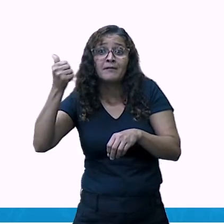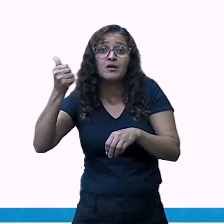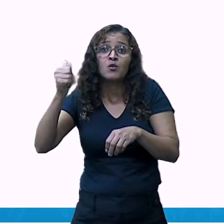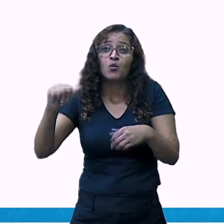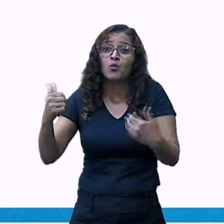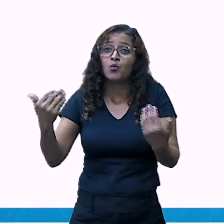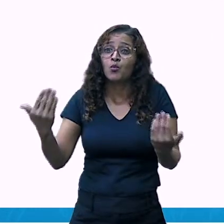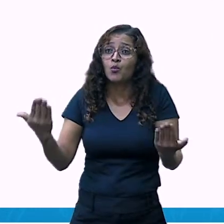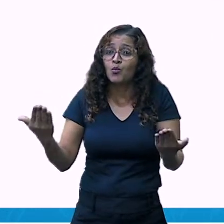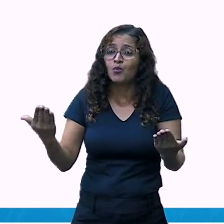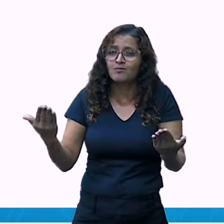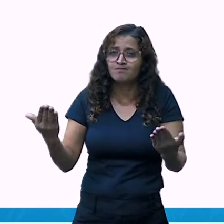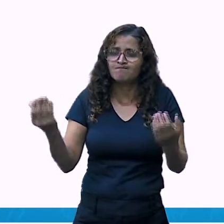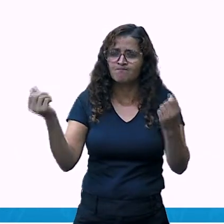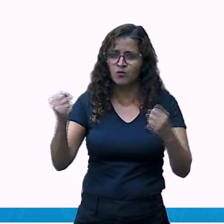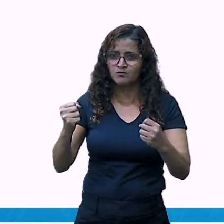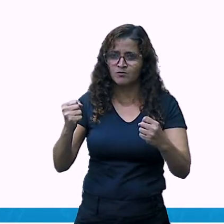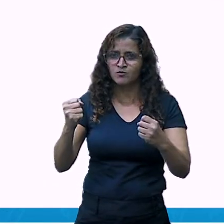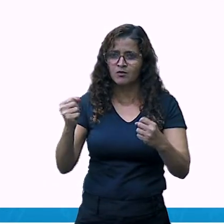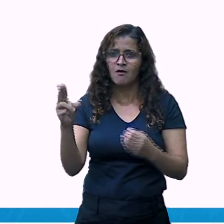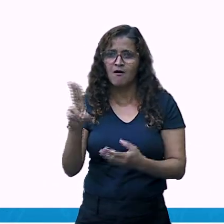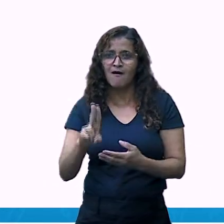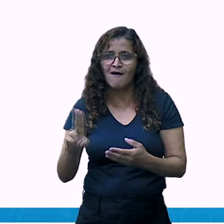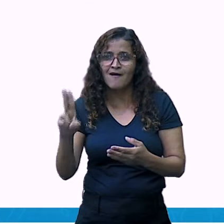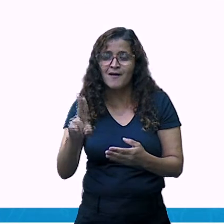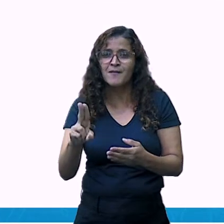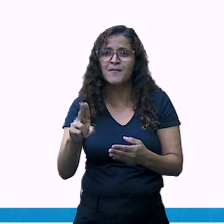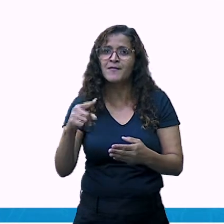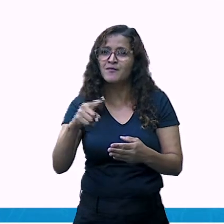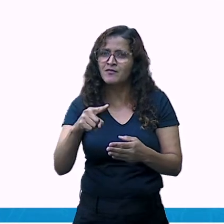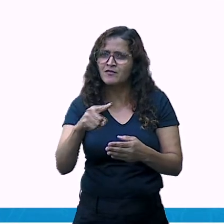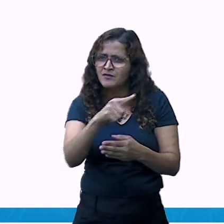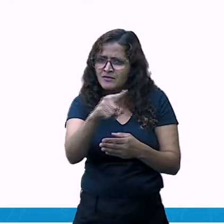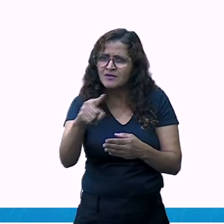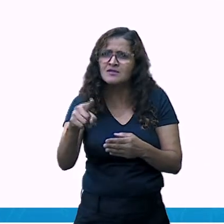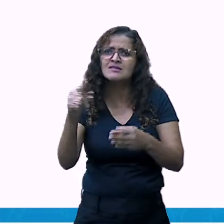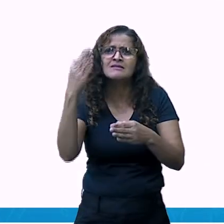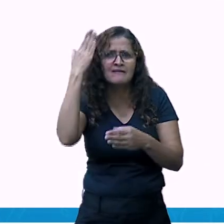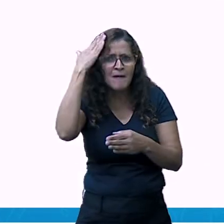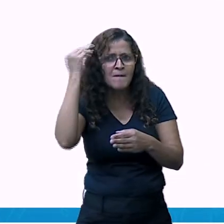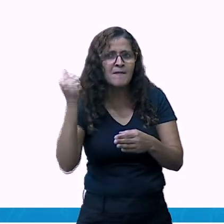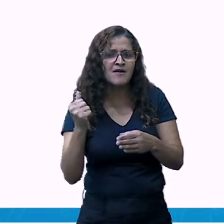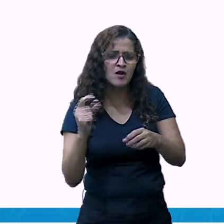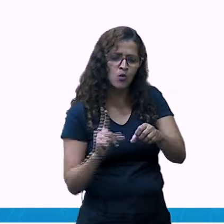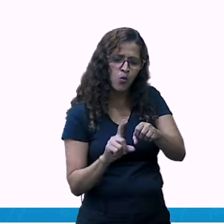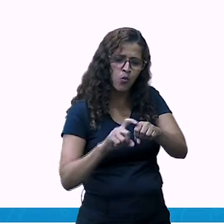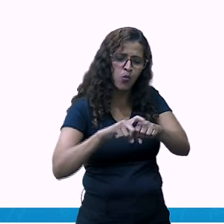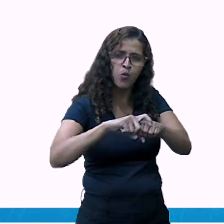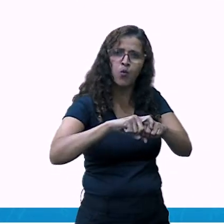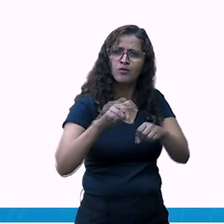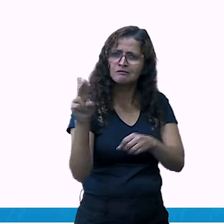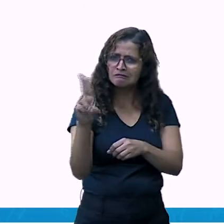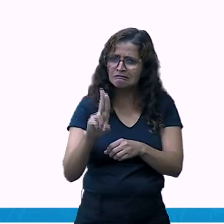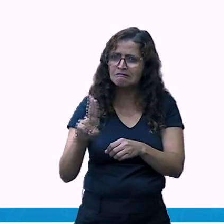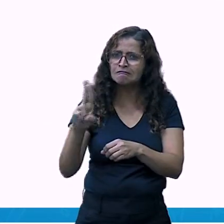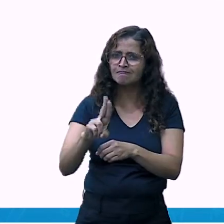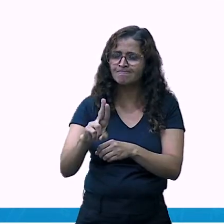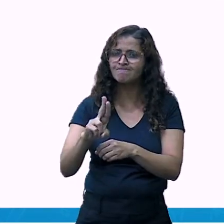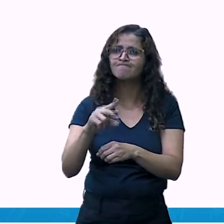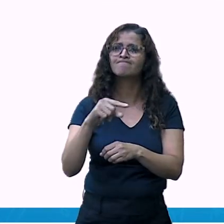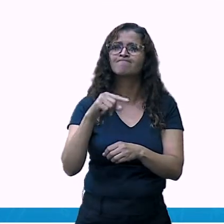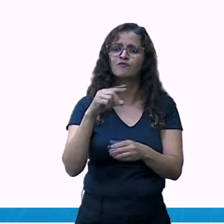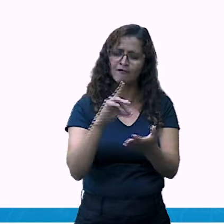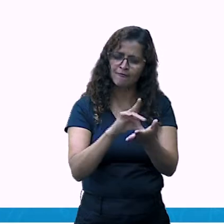a certeza que ele foi feito com a base de fungos. Na agricultura,